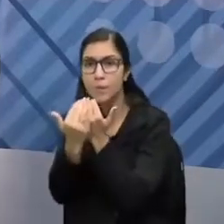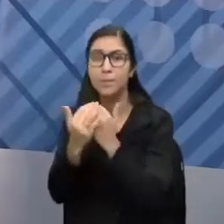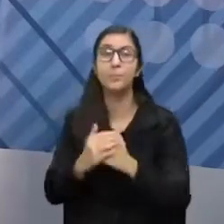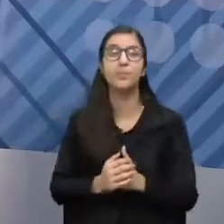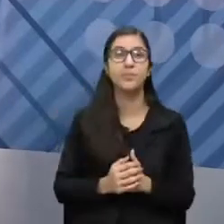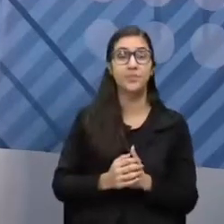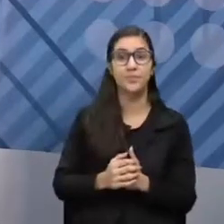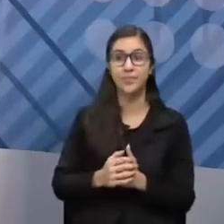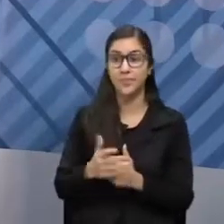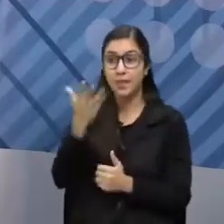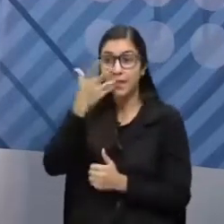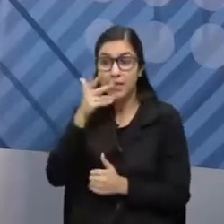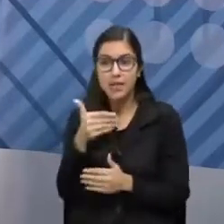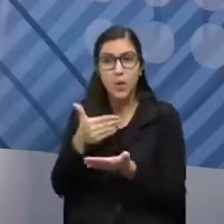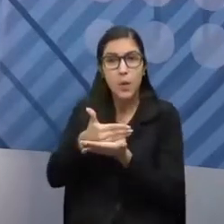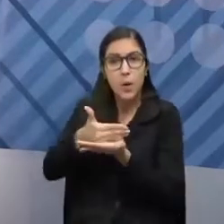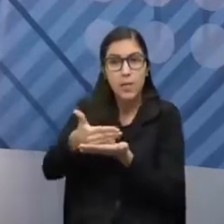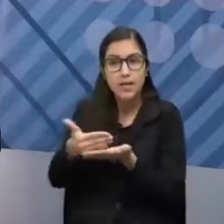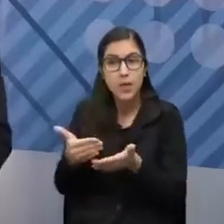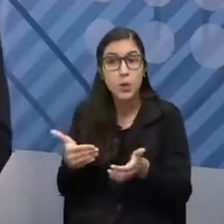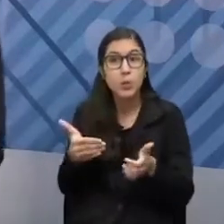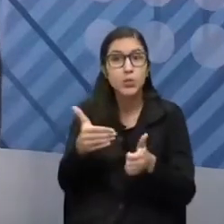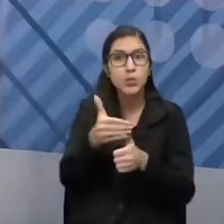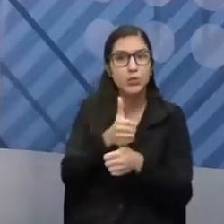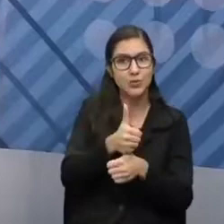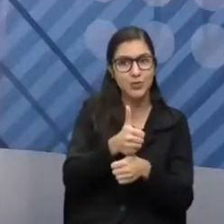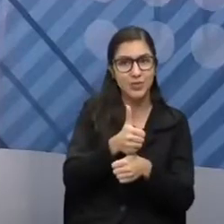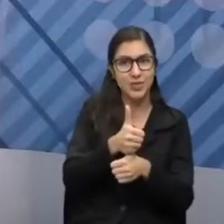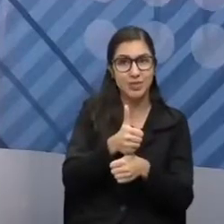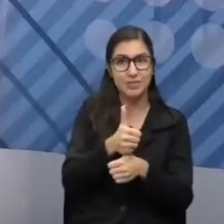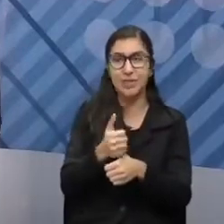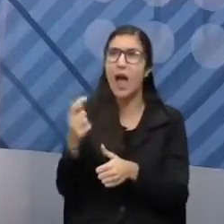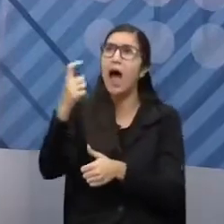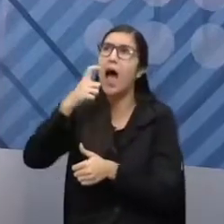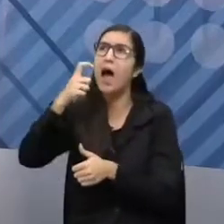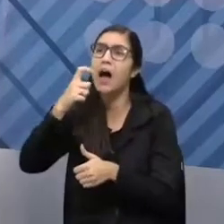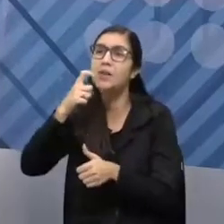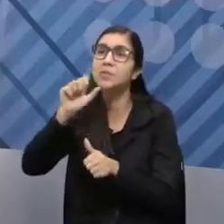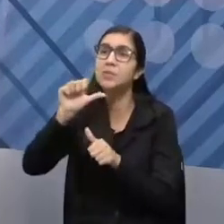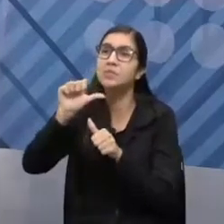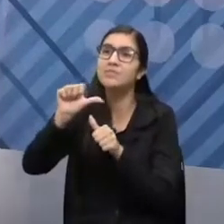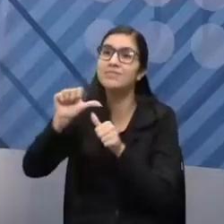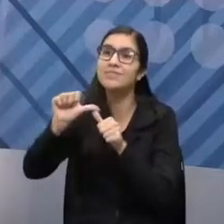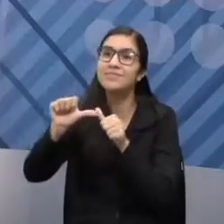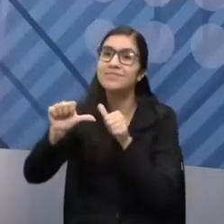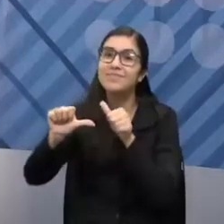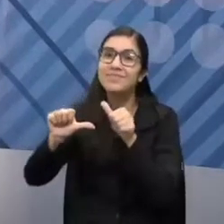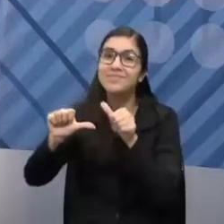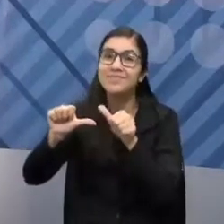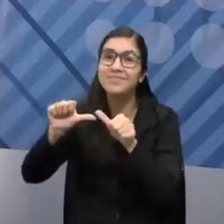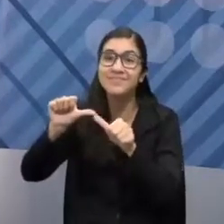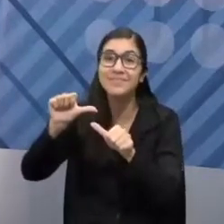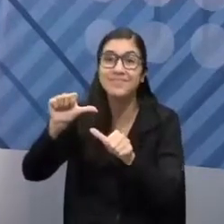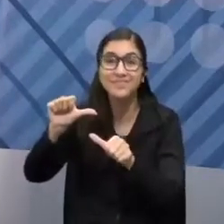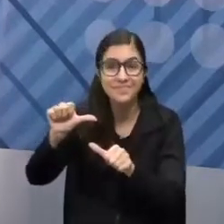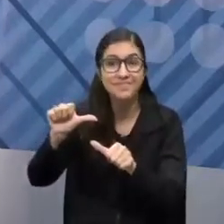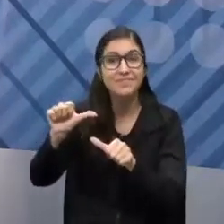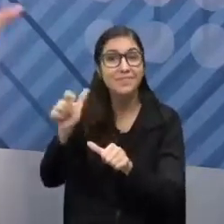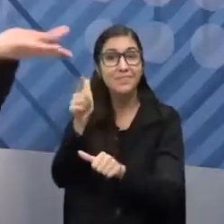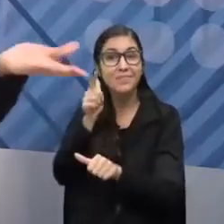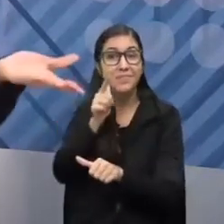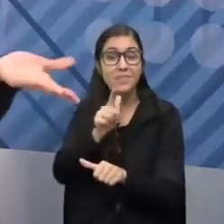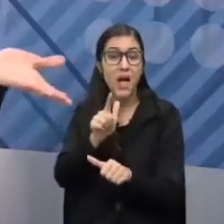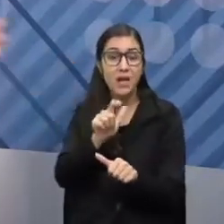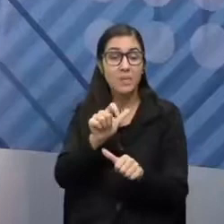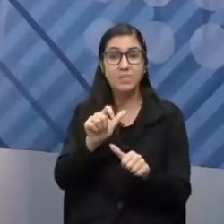Isso ele passa a substituir esse sinal, esse gesto natural, certo?